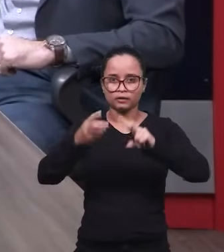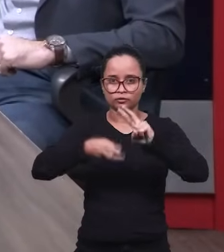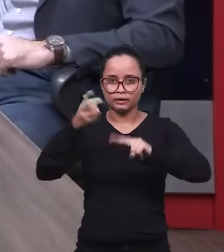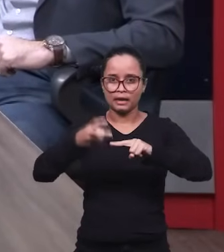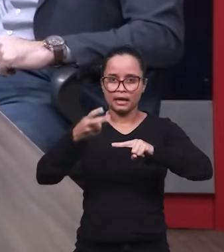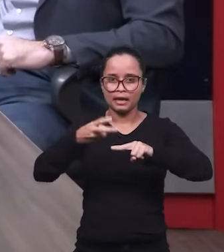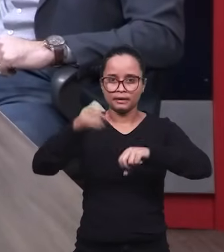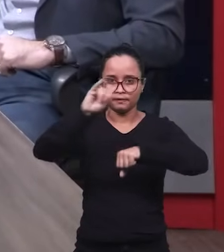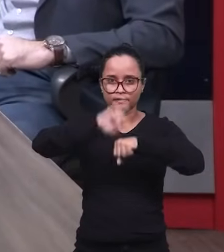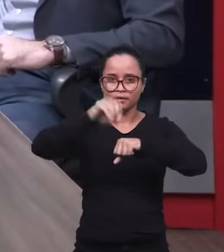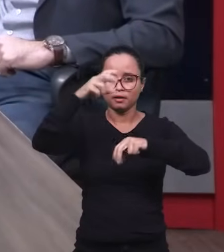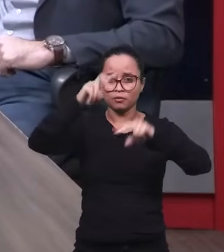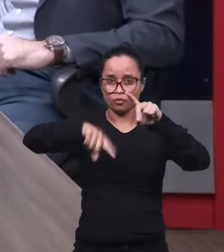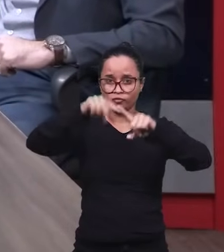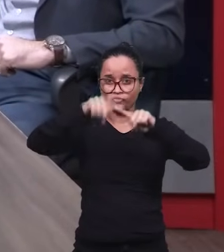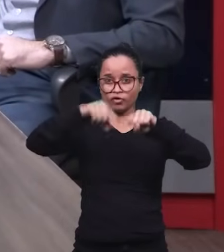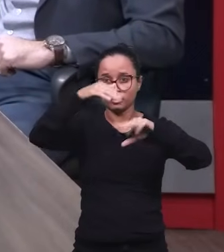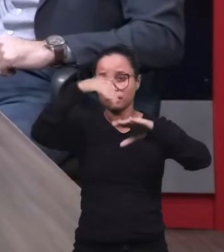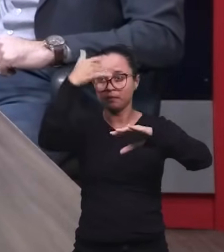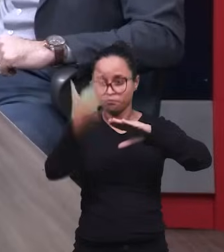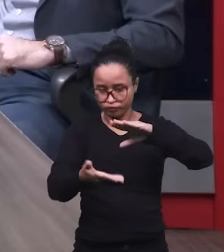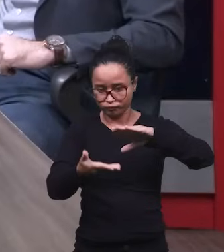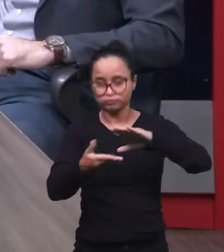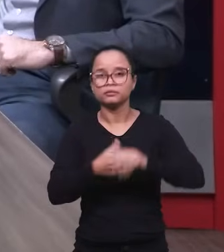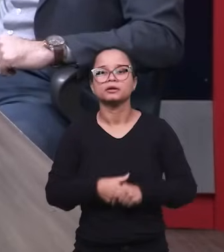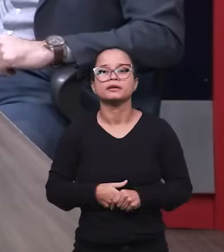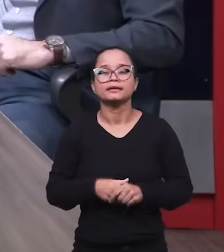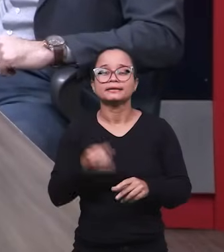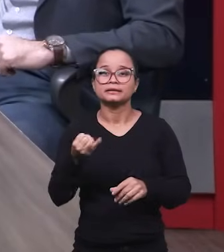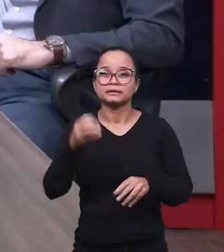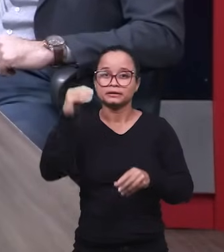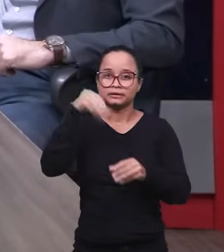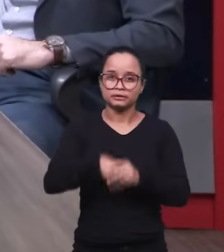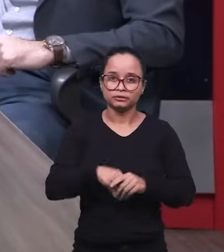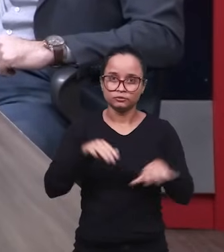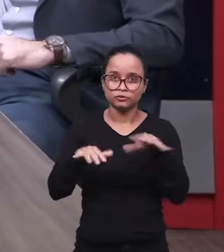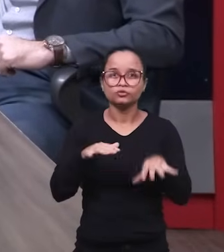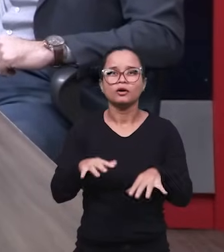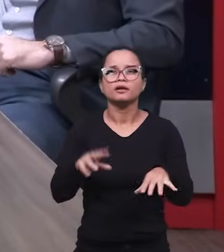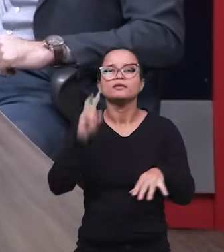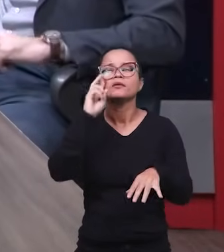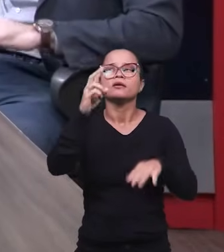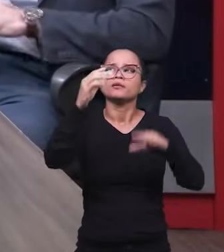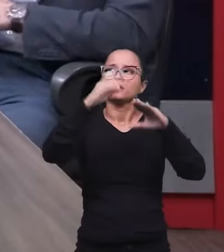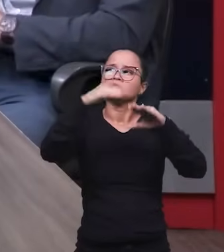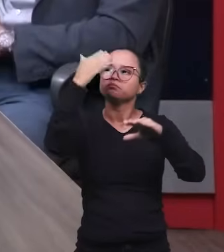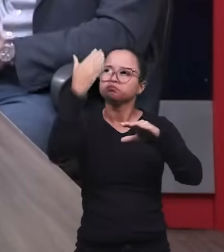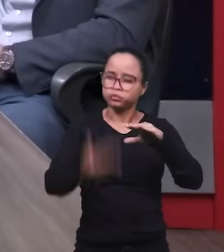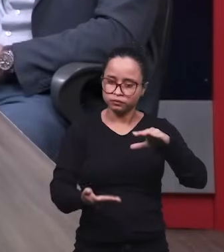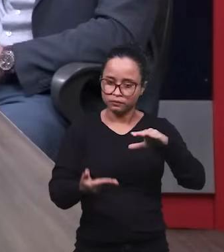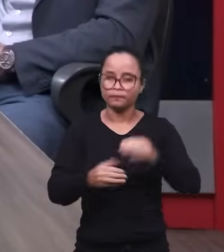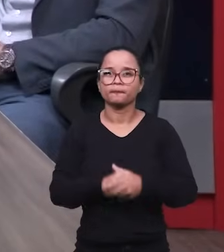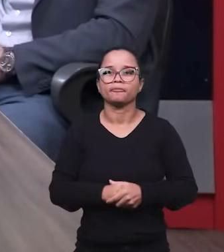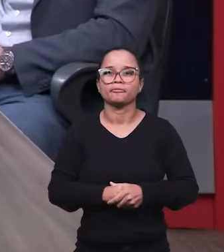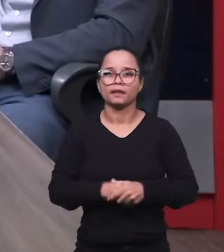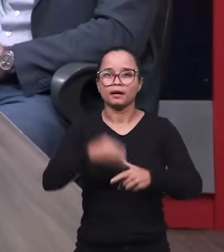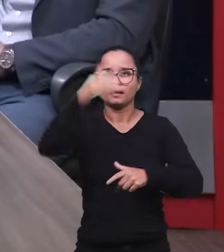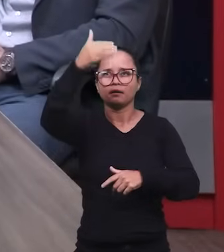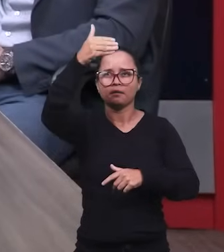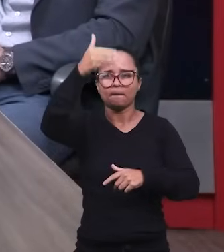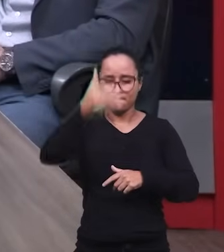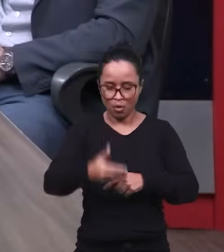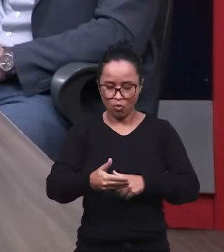trem. Quem está dentro do trem em movimento, o que ele vai ver? Ele vai ver o objeto caindo em linha